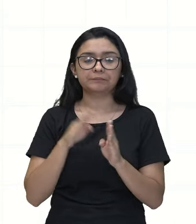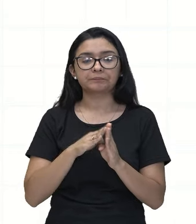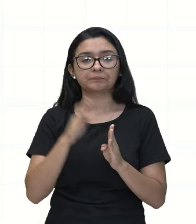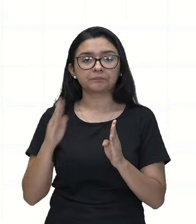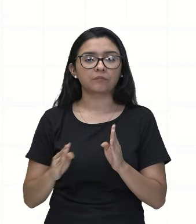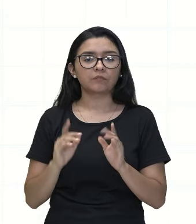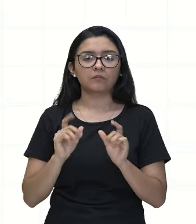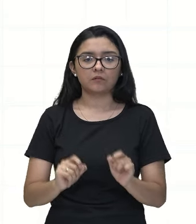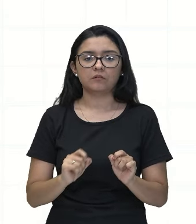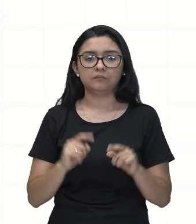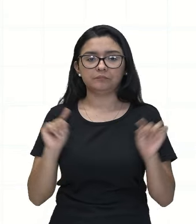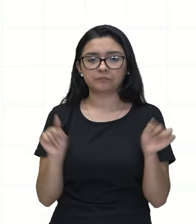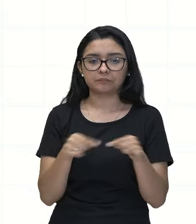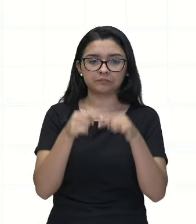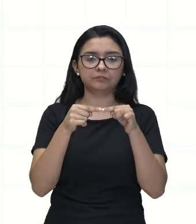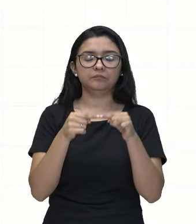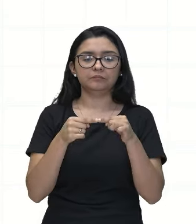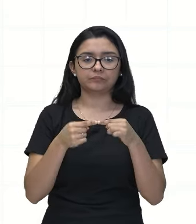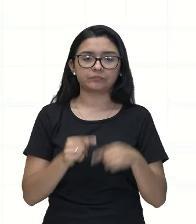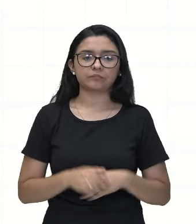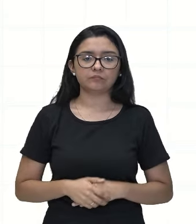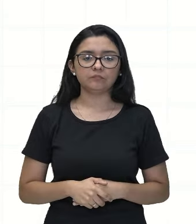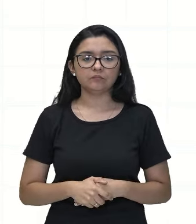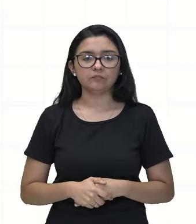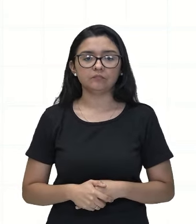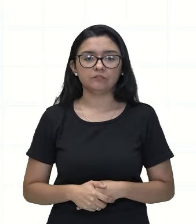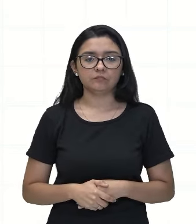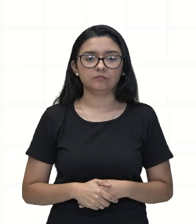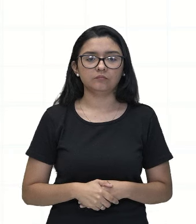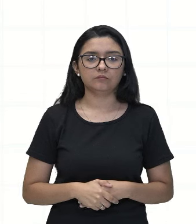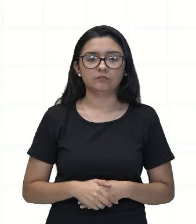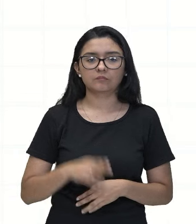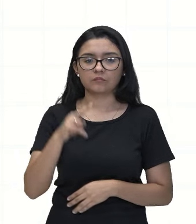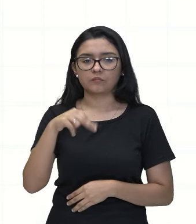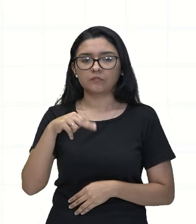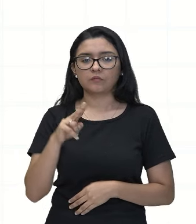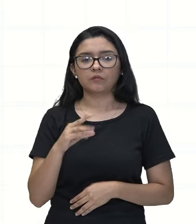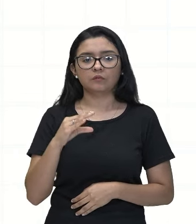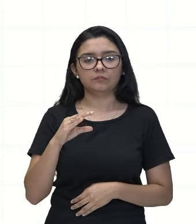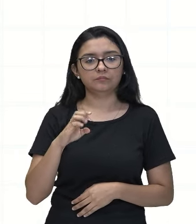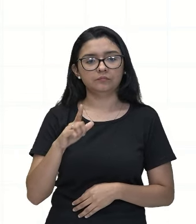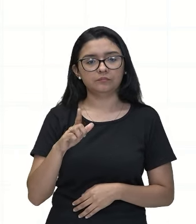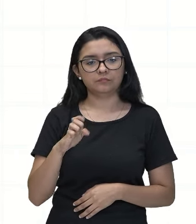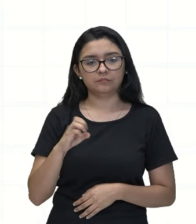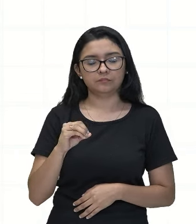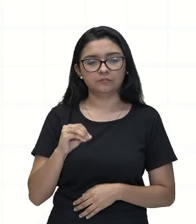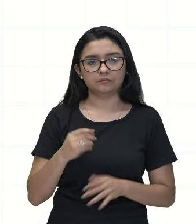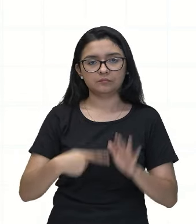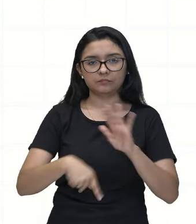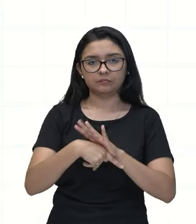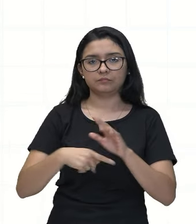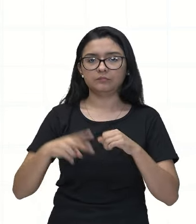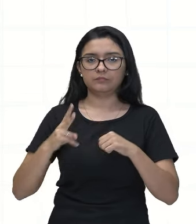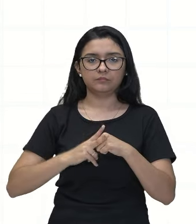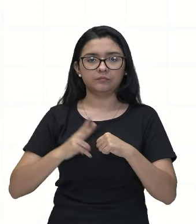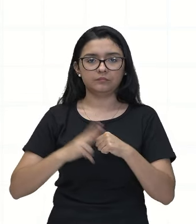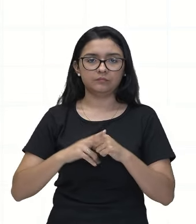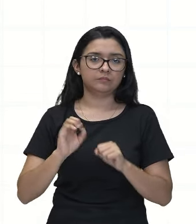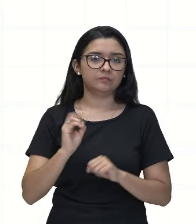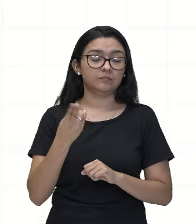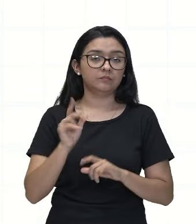o núcleo mais próximo núcleo mais próximo de quem do verbo ou vai para